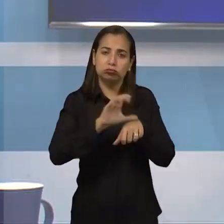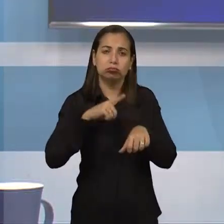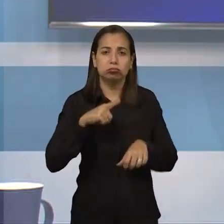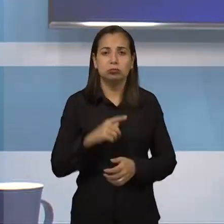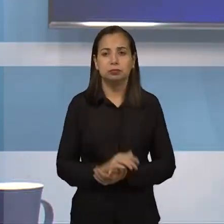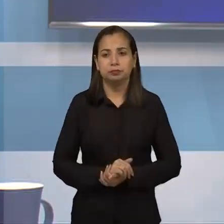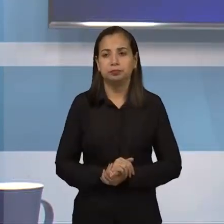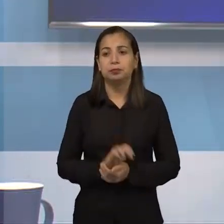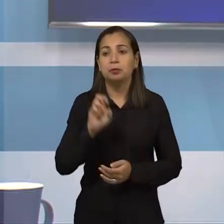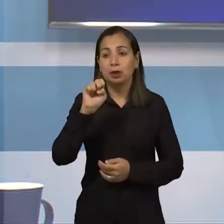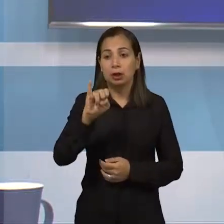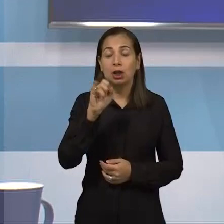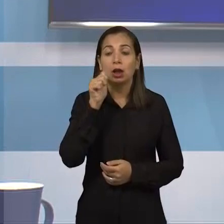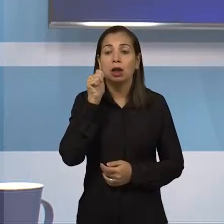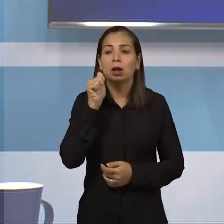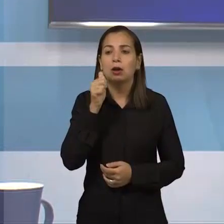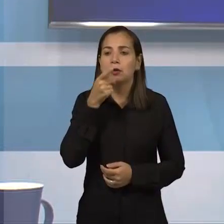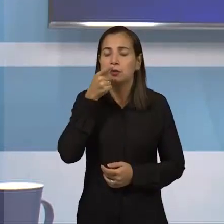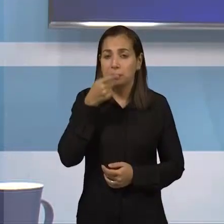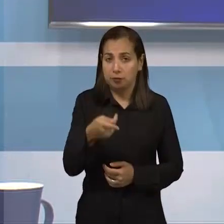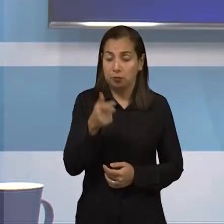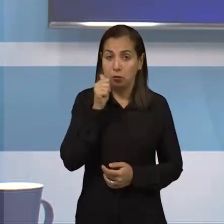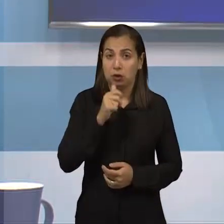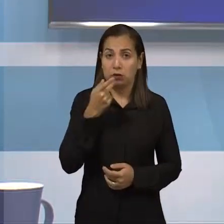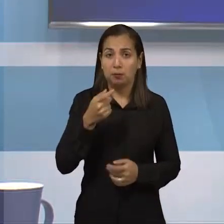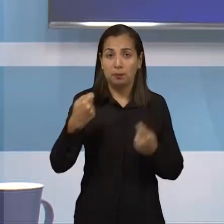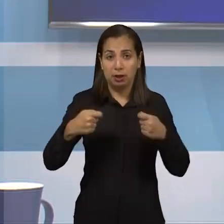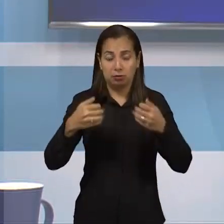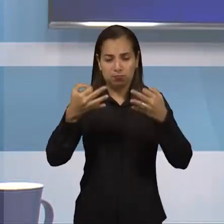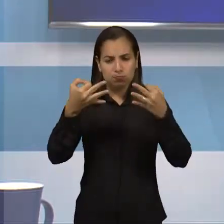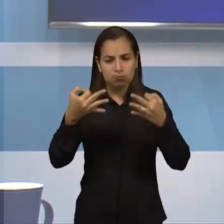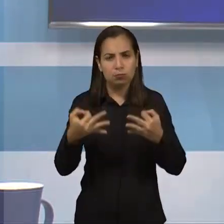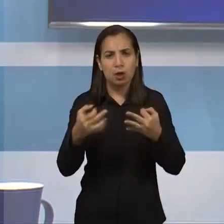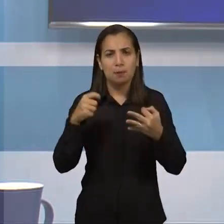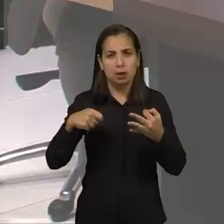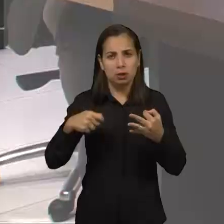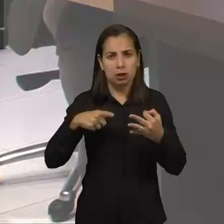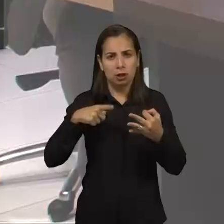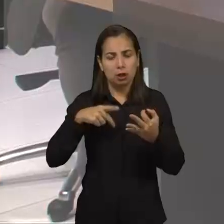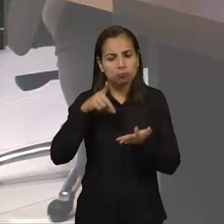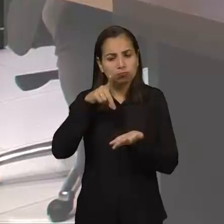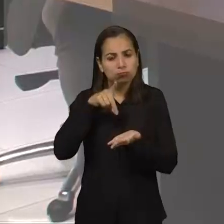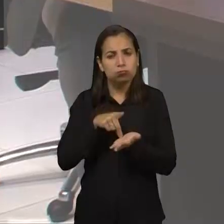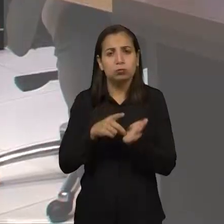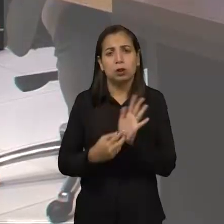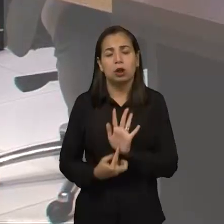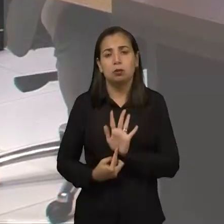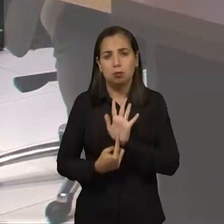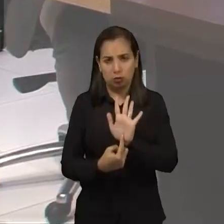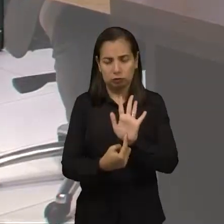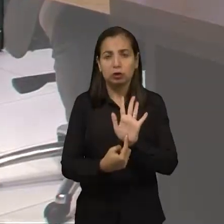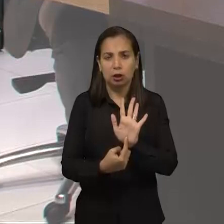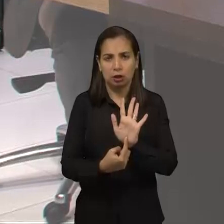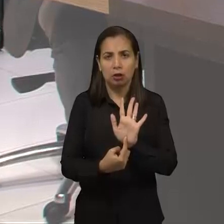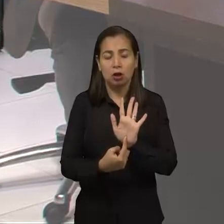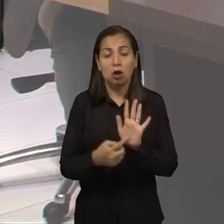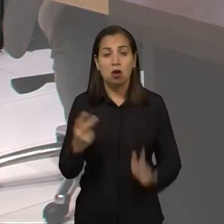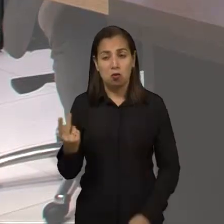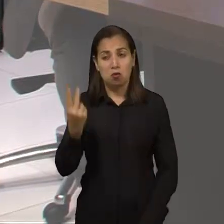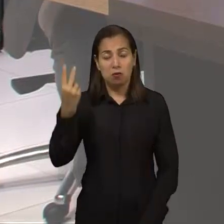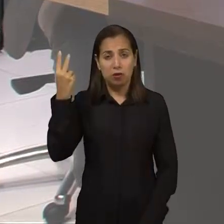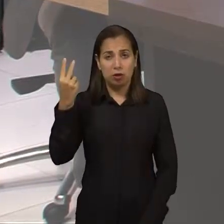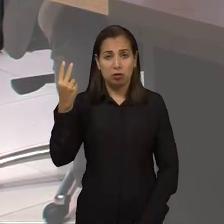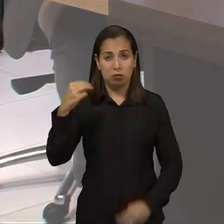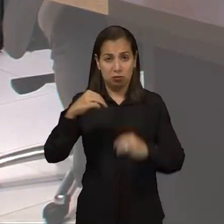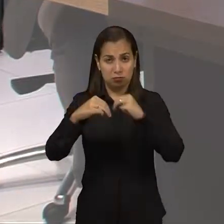César não basta ser séria, precisa parecer ser séria, o valor dos